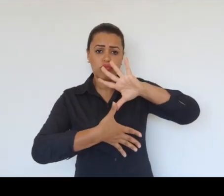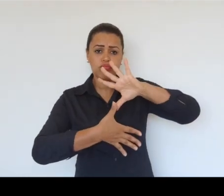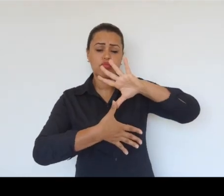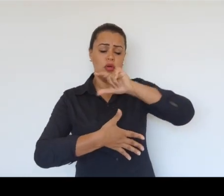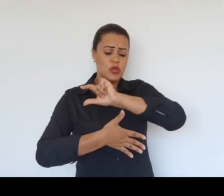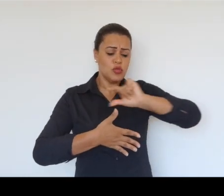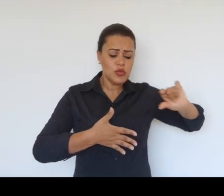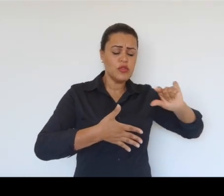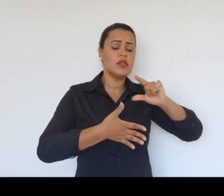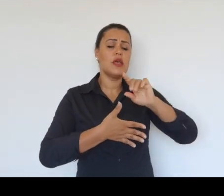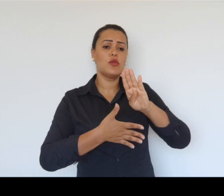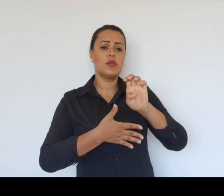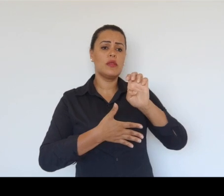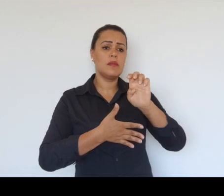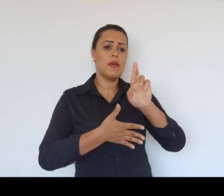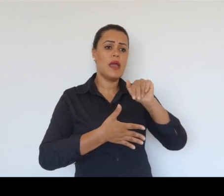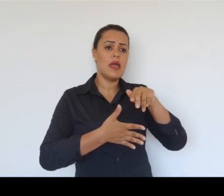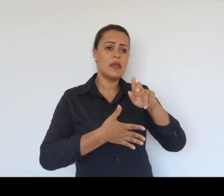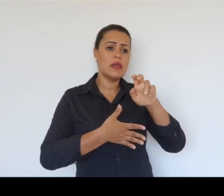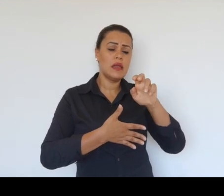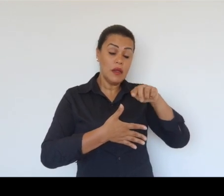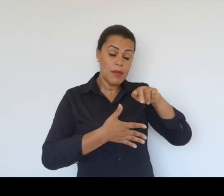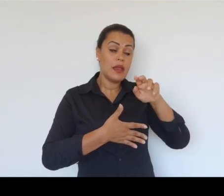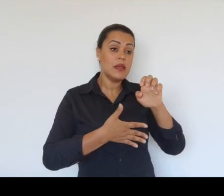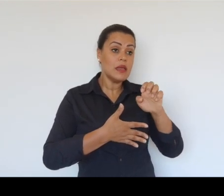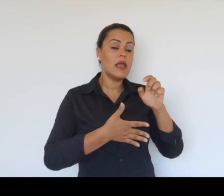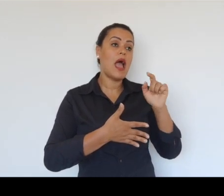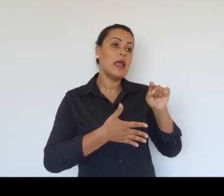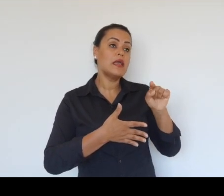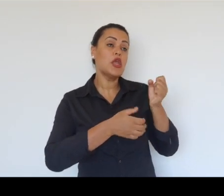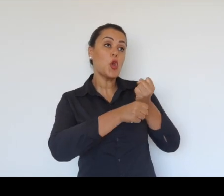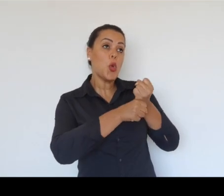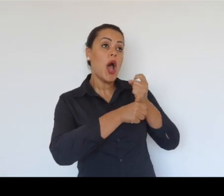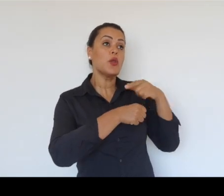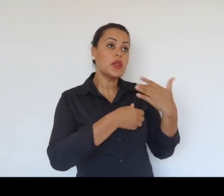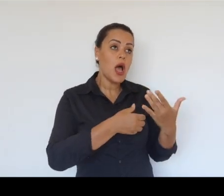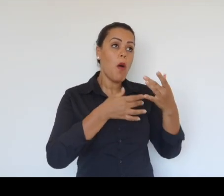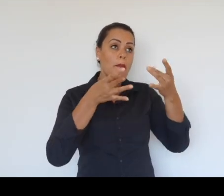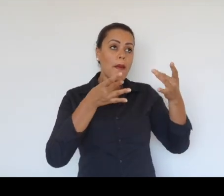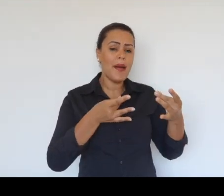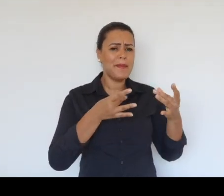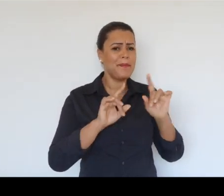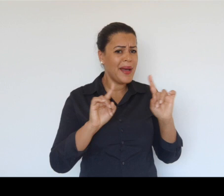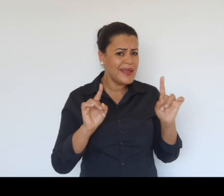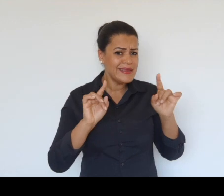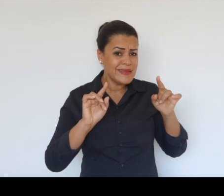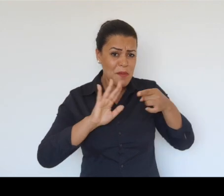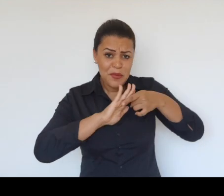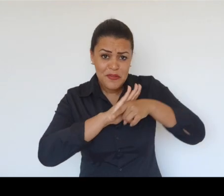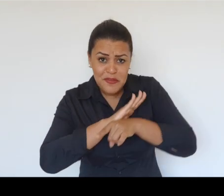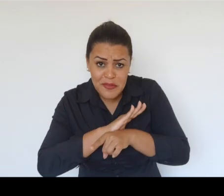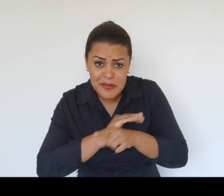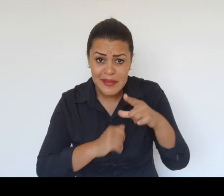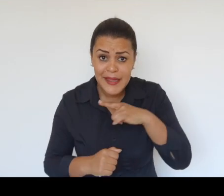Bering, no ano tal, e a partir de então se deu o povoamento das Américas. Só que esse é um dado que a gente ainda não tem, a gente ainda não